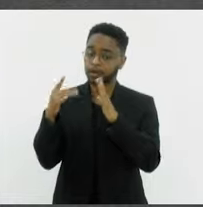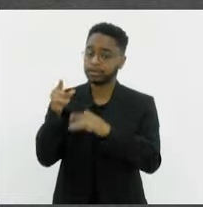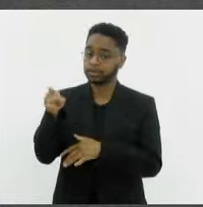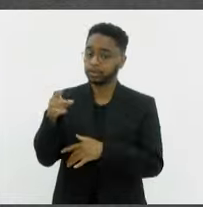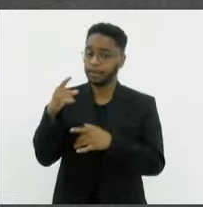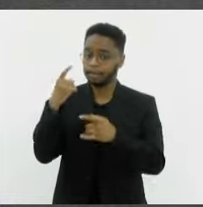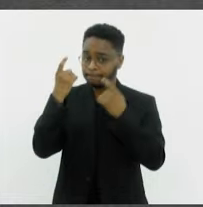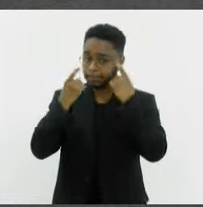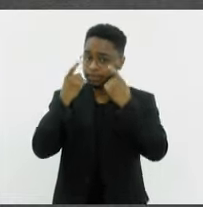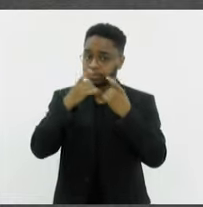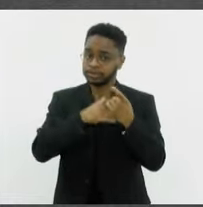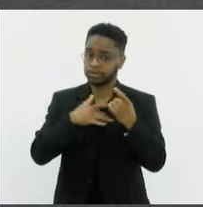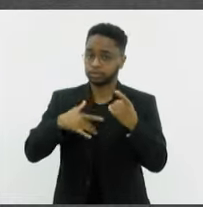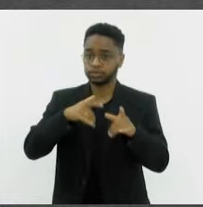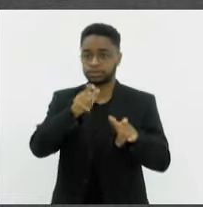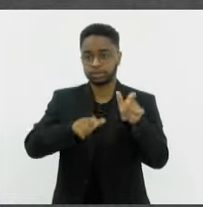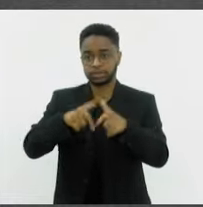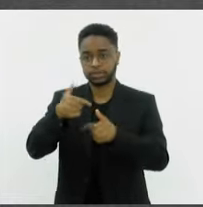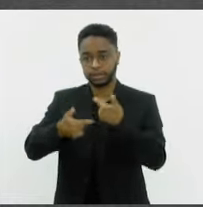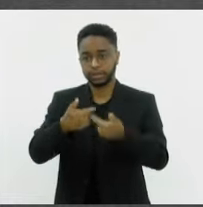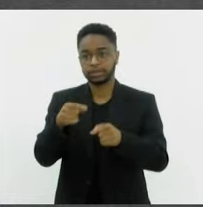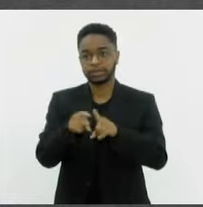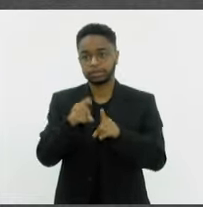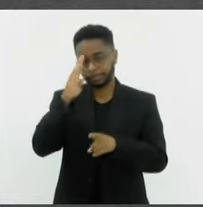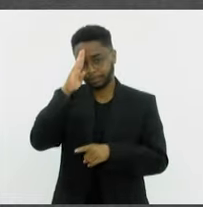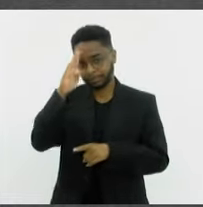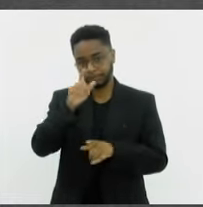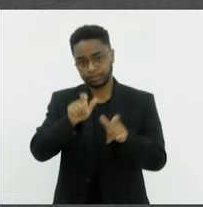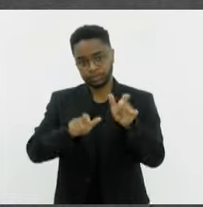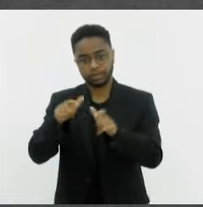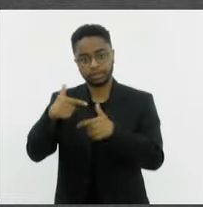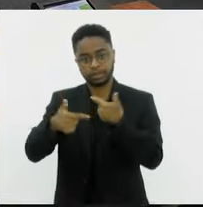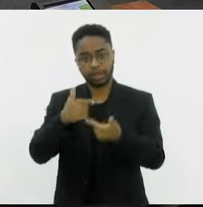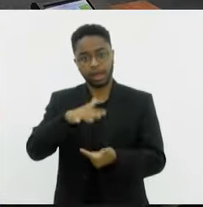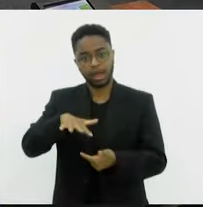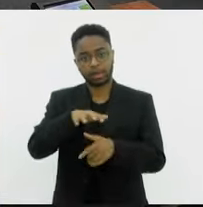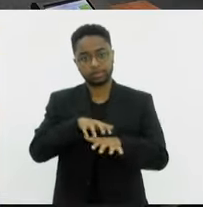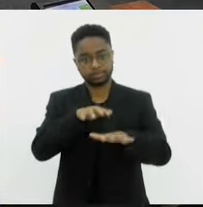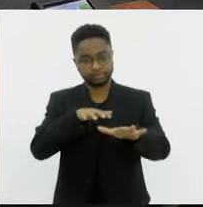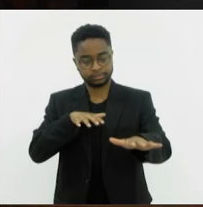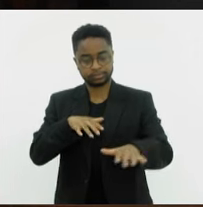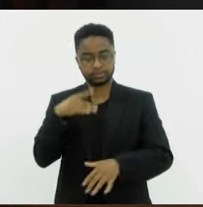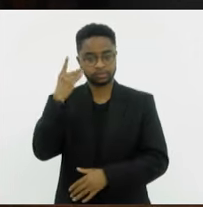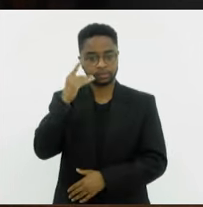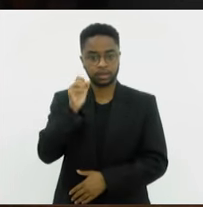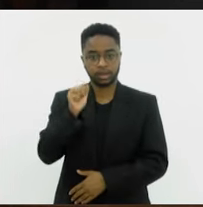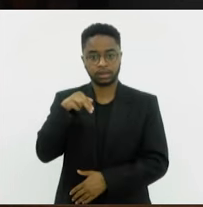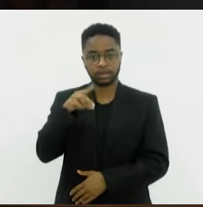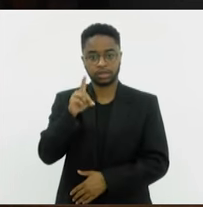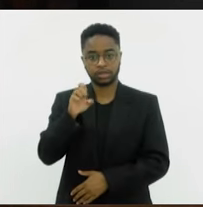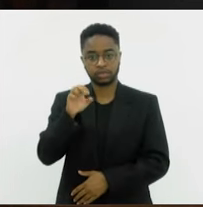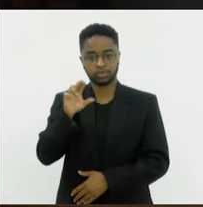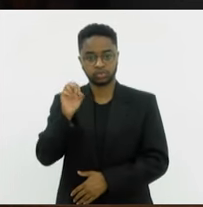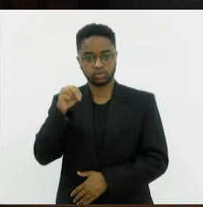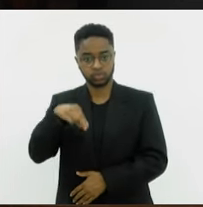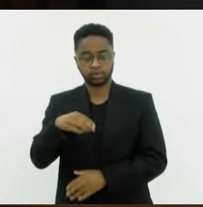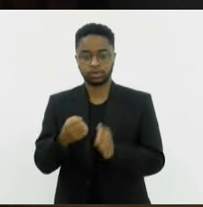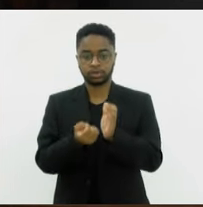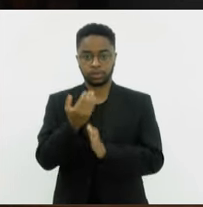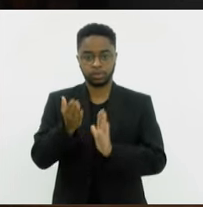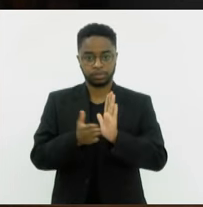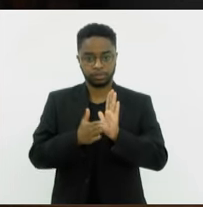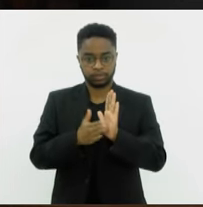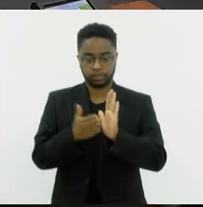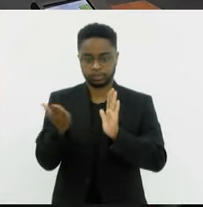trabalhador, especificamente os trabalhadores do trânsito. Deputado Anderson Moraes, autor da proposta.